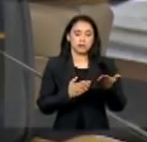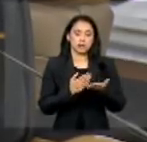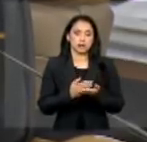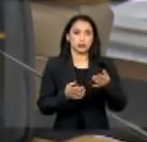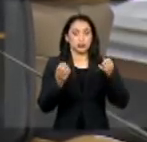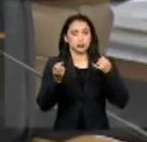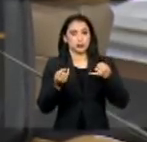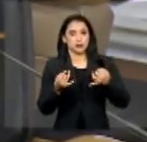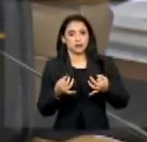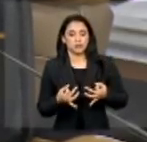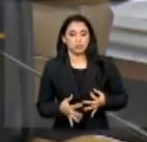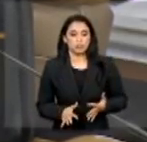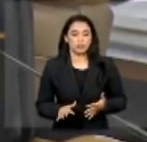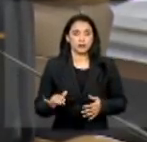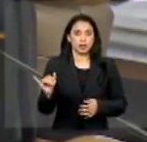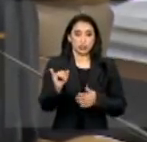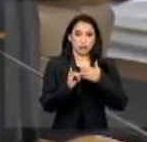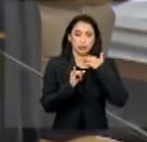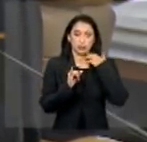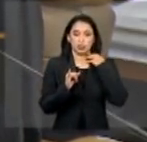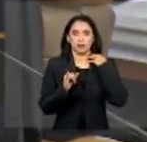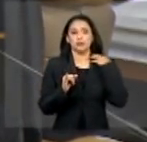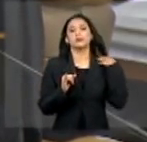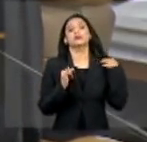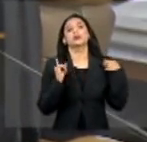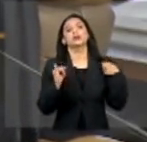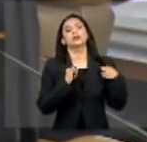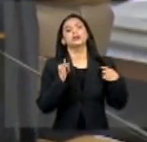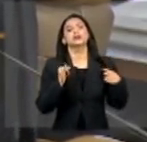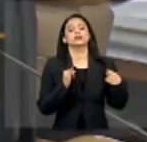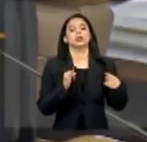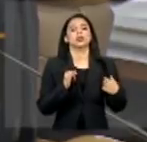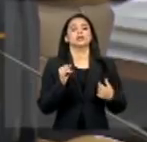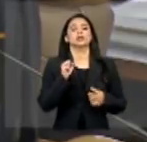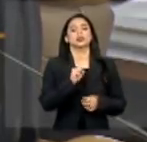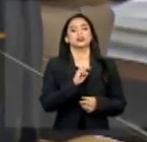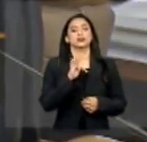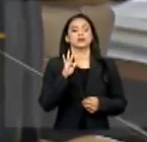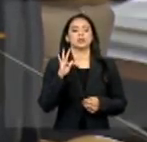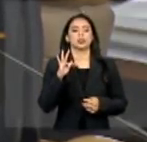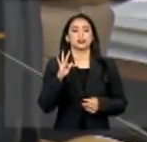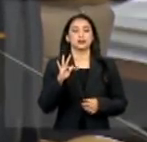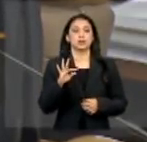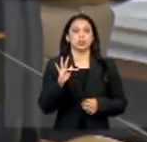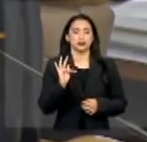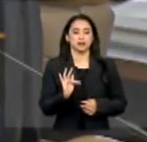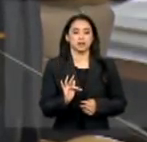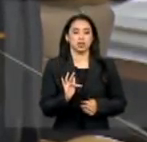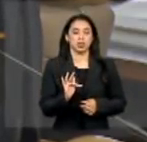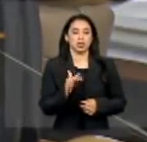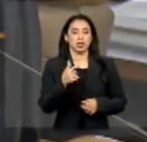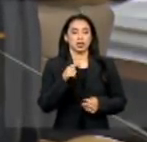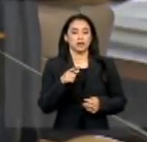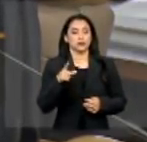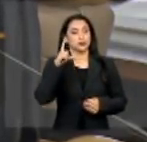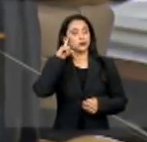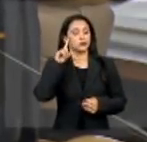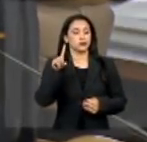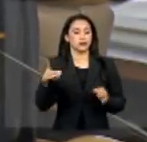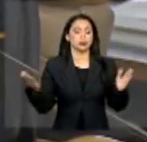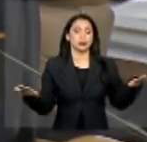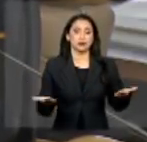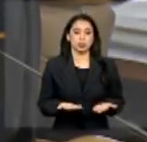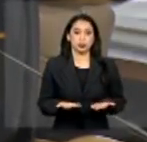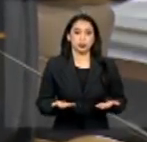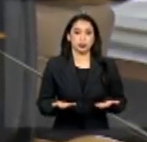à relevância da deliberação que esse tribunal está a tomar na data de hoje